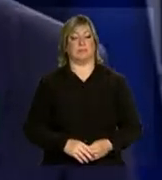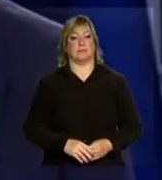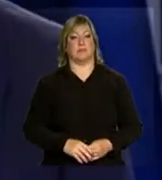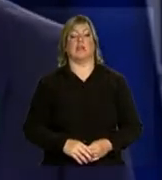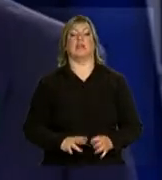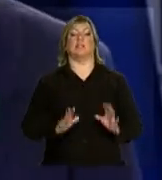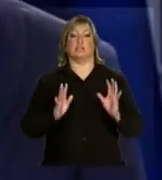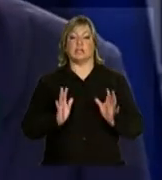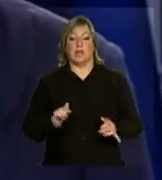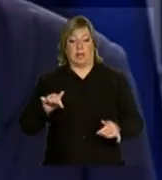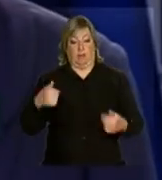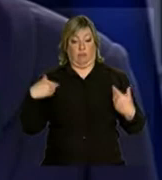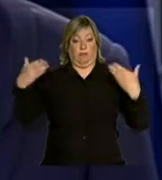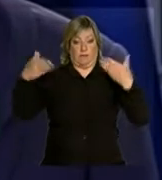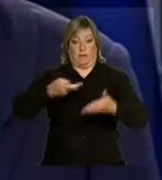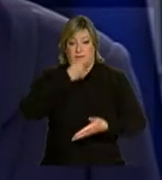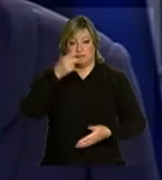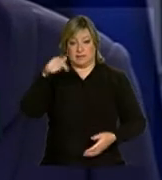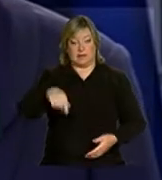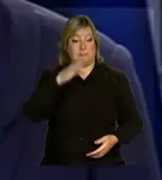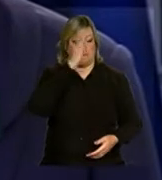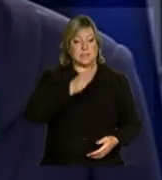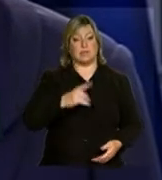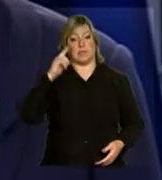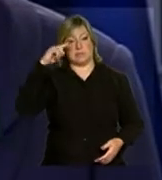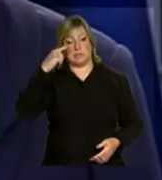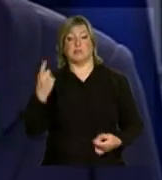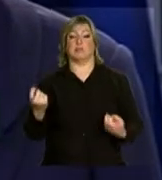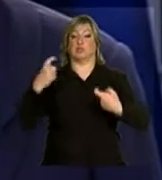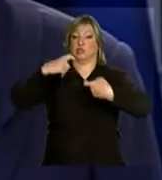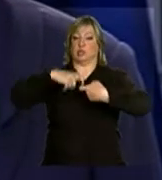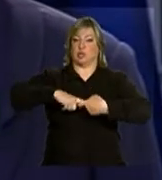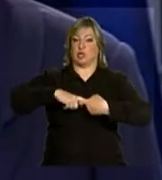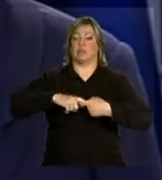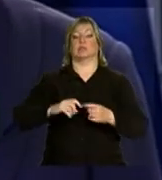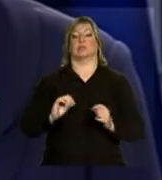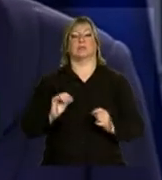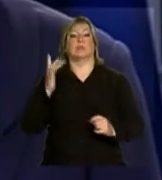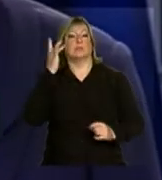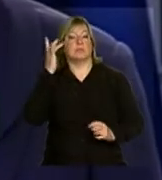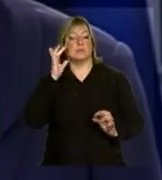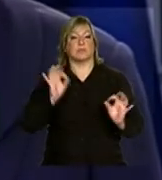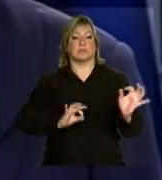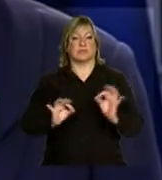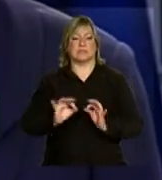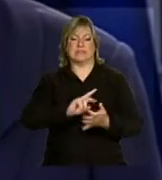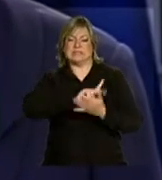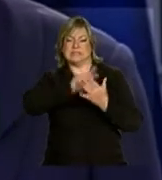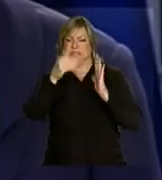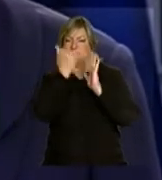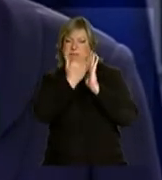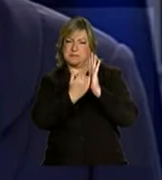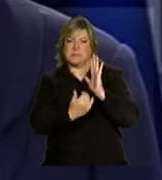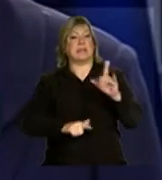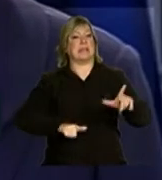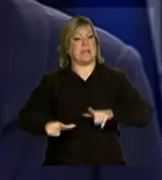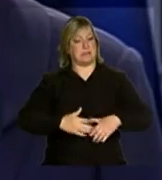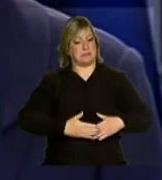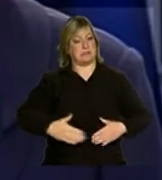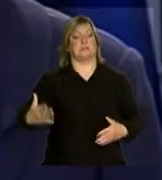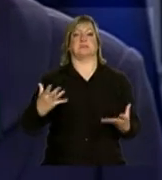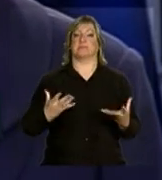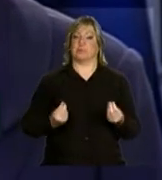Confirmamos nessa visita que o Brasil e a Espanha são sócios estratégicos, com uma densa agenda de trabalho pela frente.